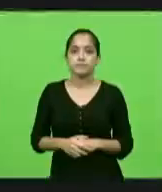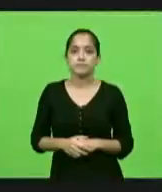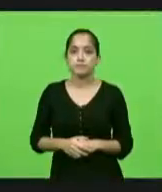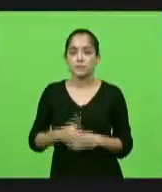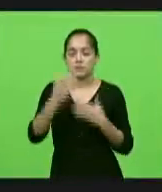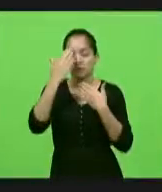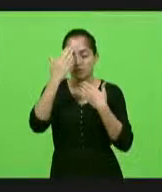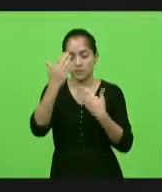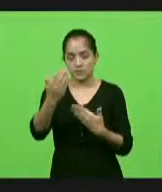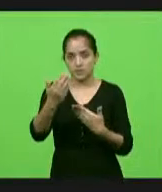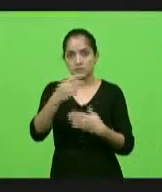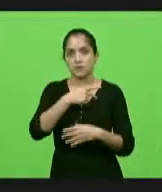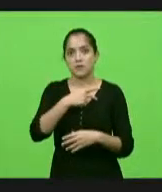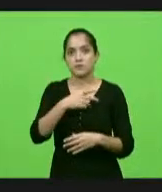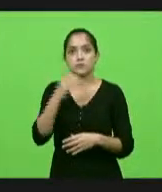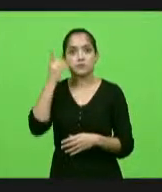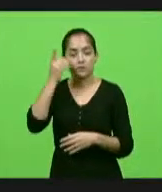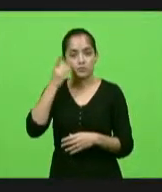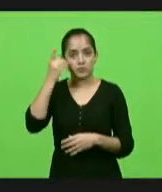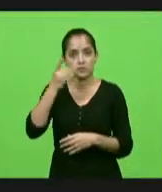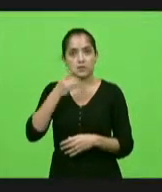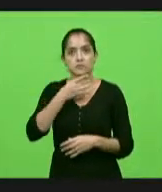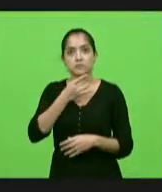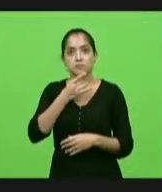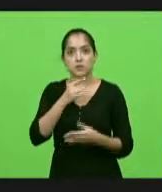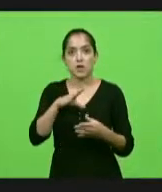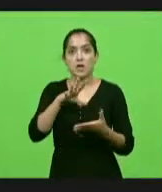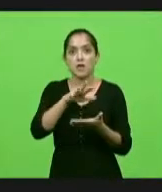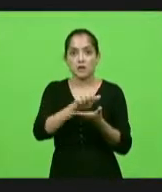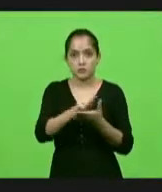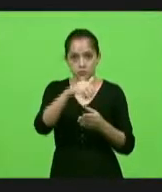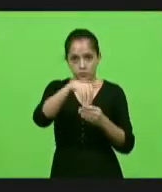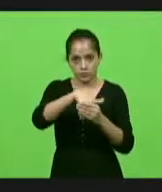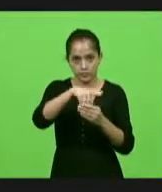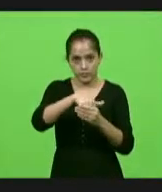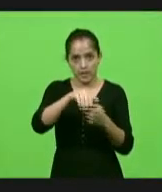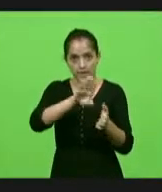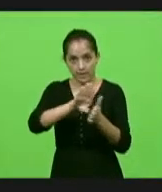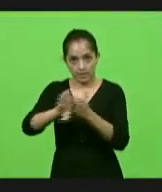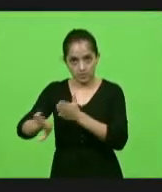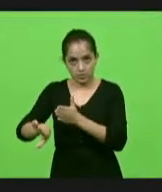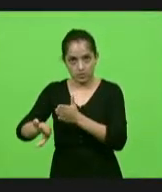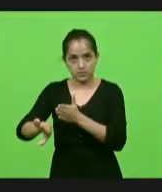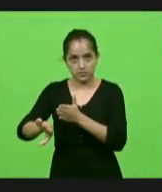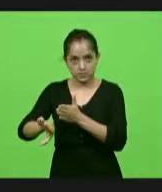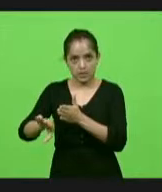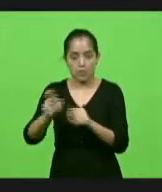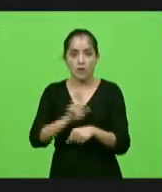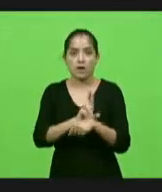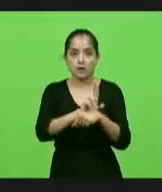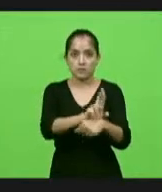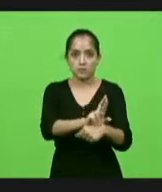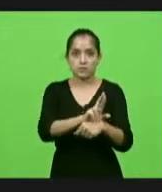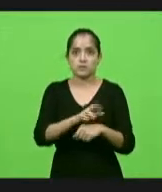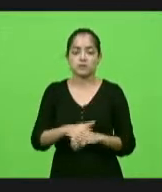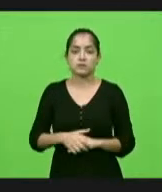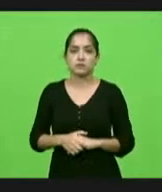Muito obrigado, deputado Valdir Cobalcini. Registro seu voto no sentido de rejeitar a